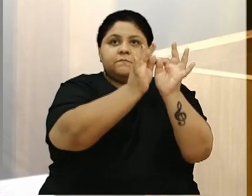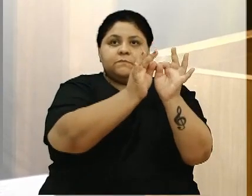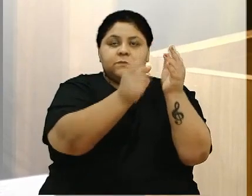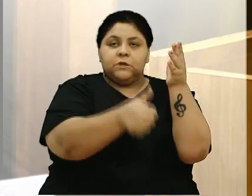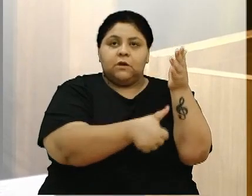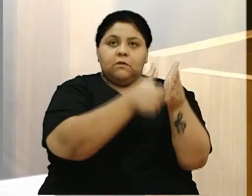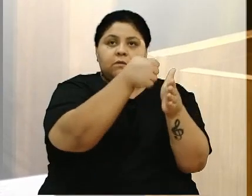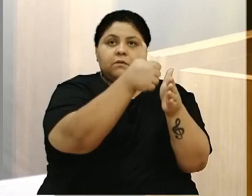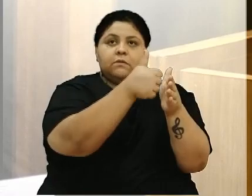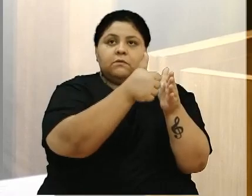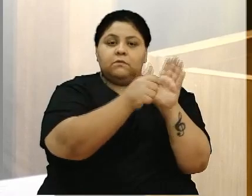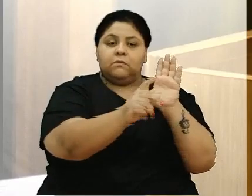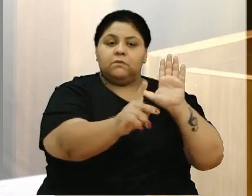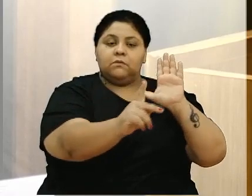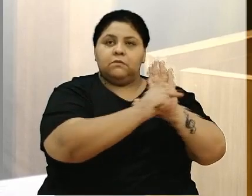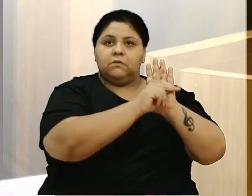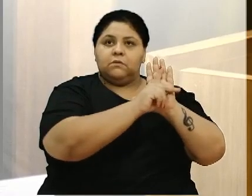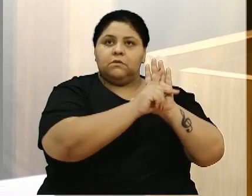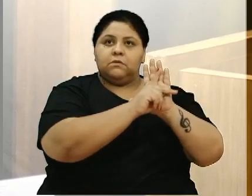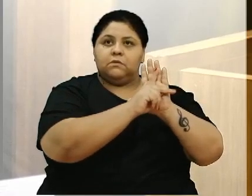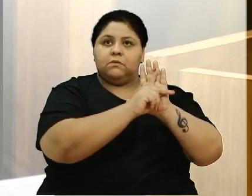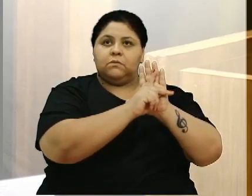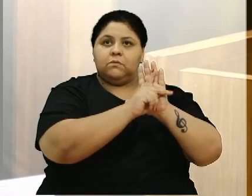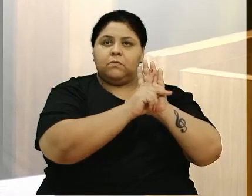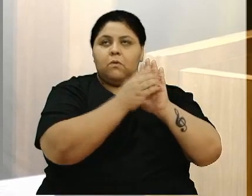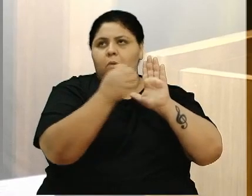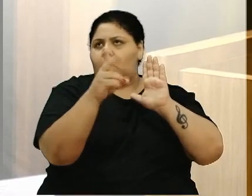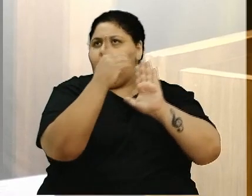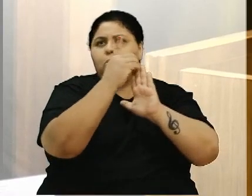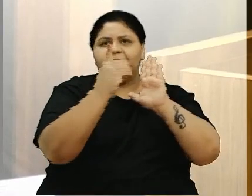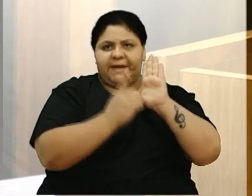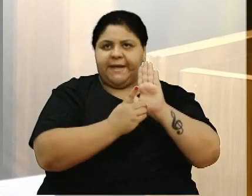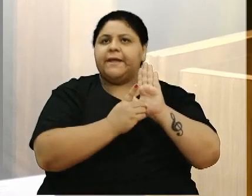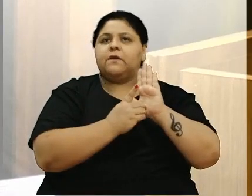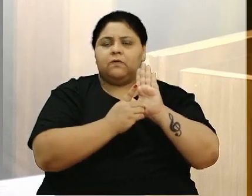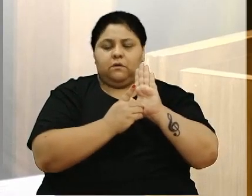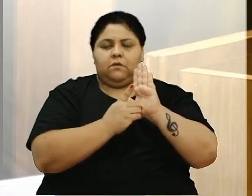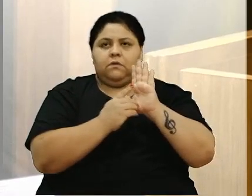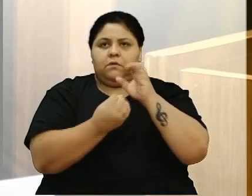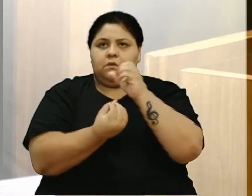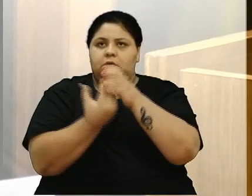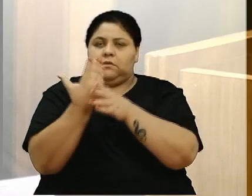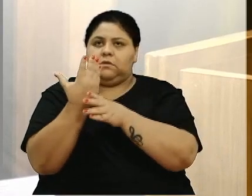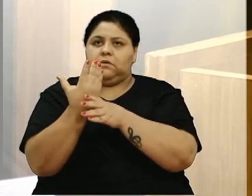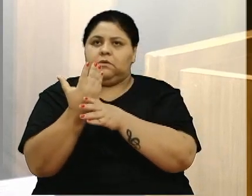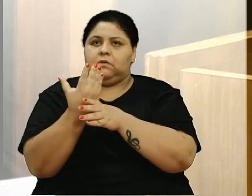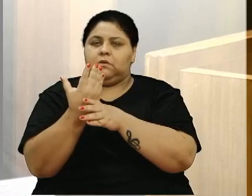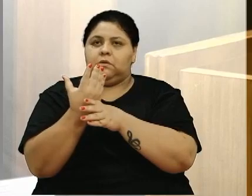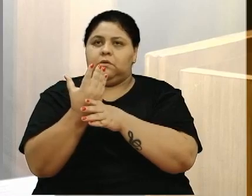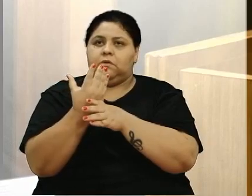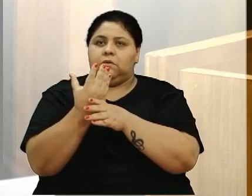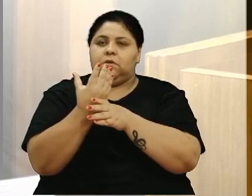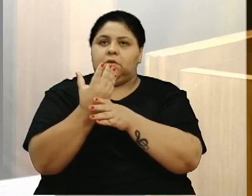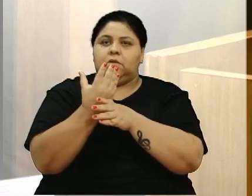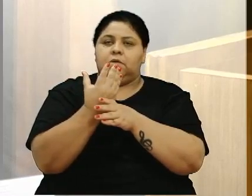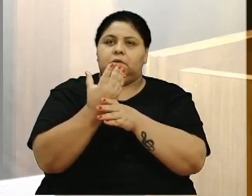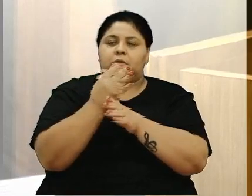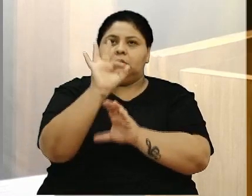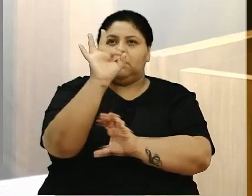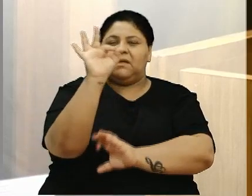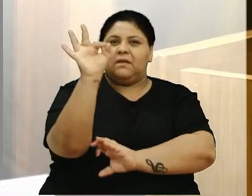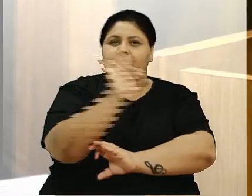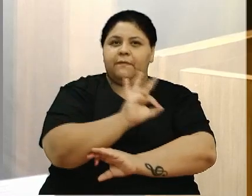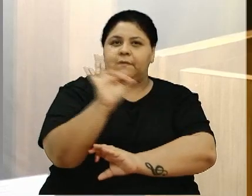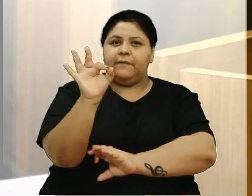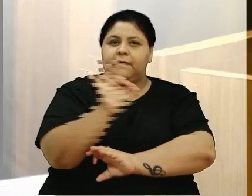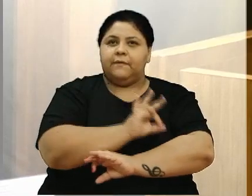viabilizando um projeto ou um decreto que venha instituir a tarifa aí, que venha diminuir a tarifa aí